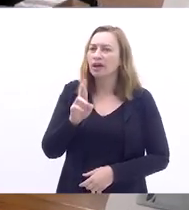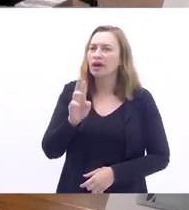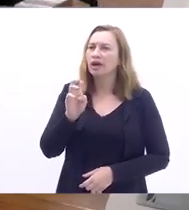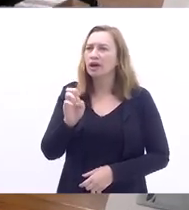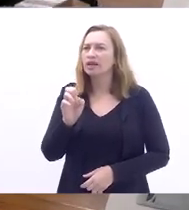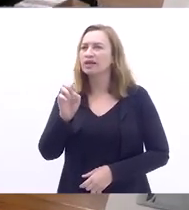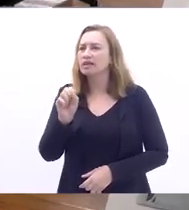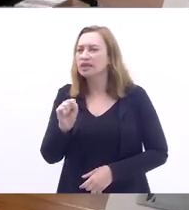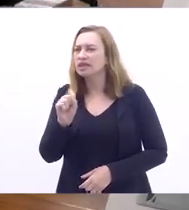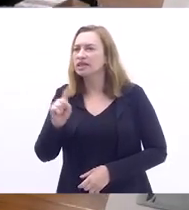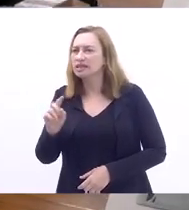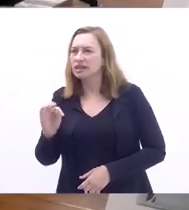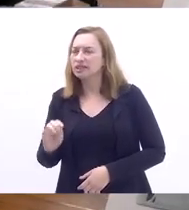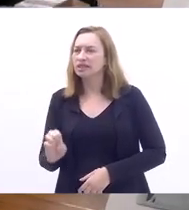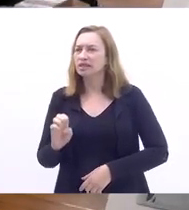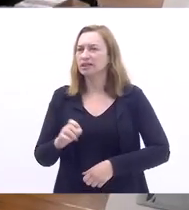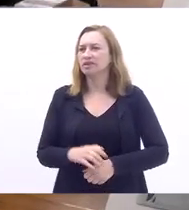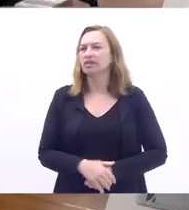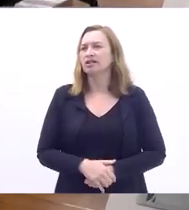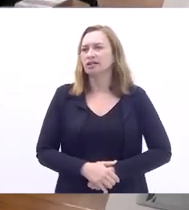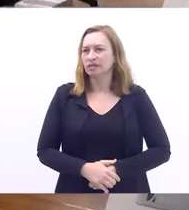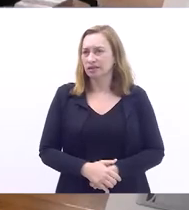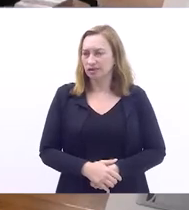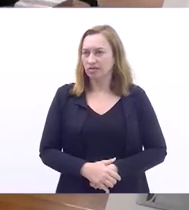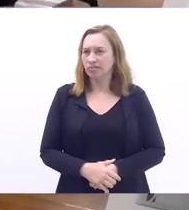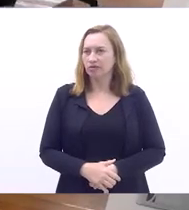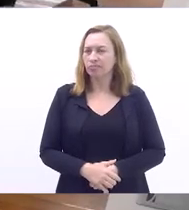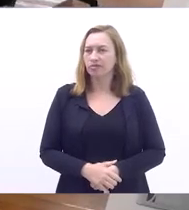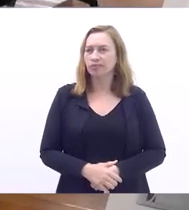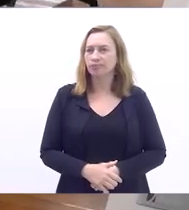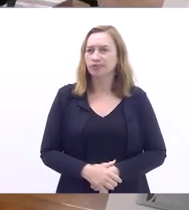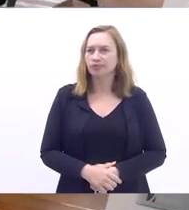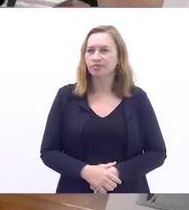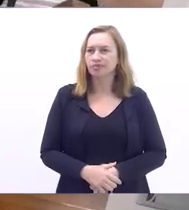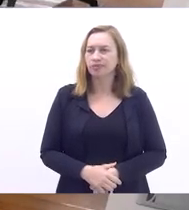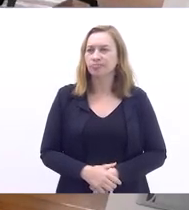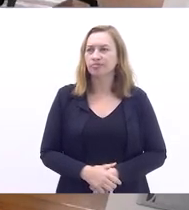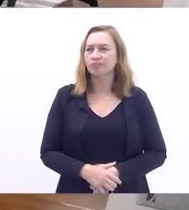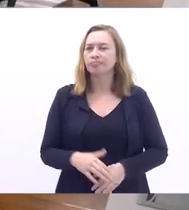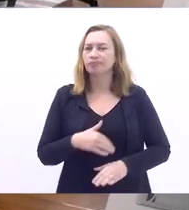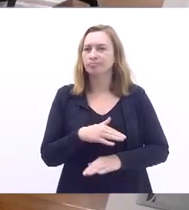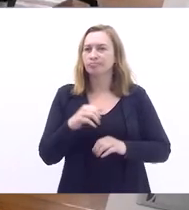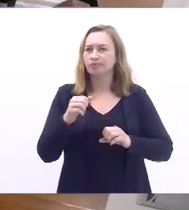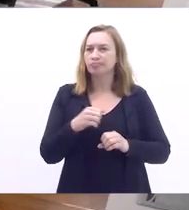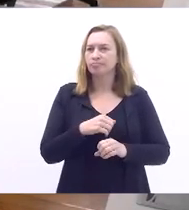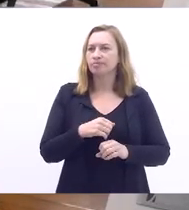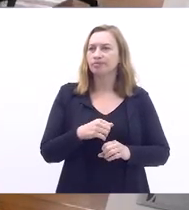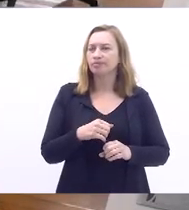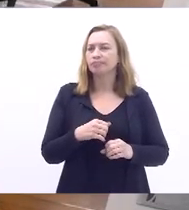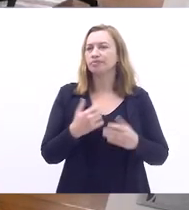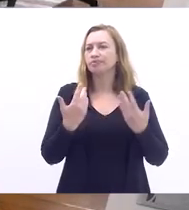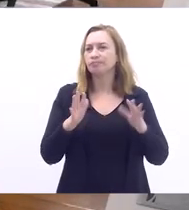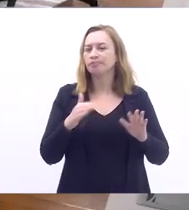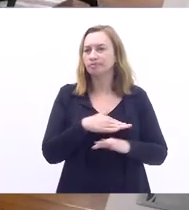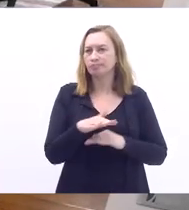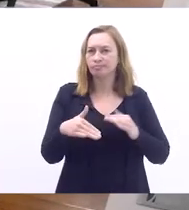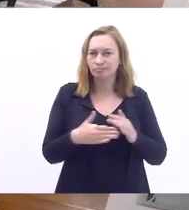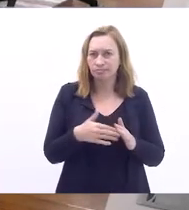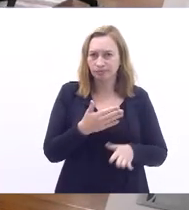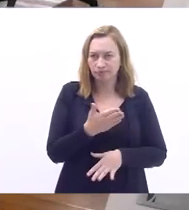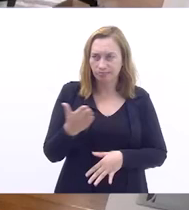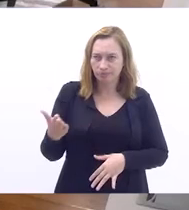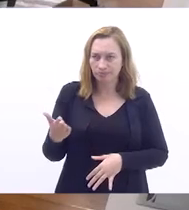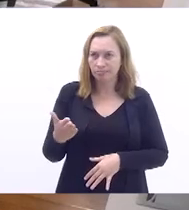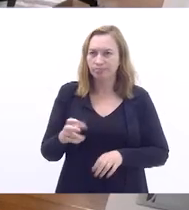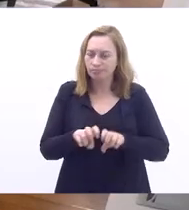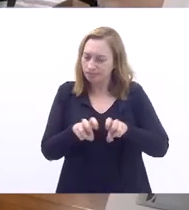Rezende Seja bem vindo por favor que a palavra então soldar a mesa né só dá todos os participantes A